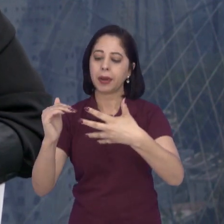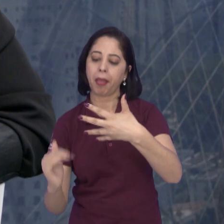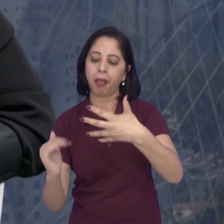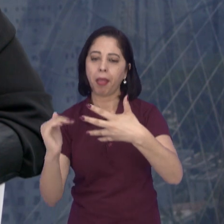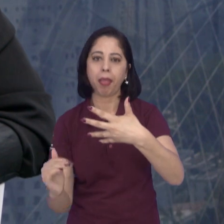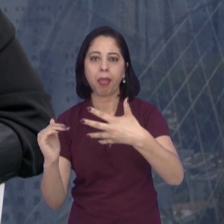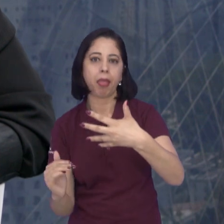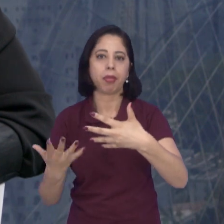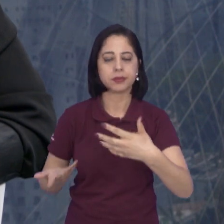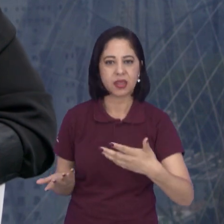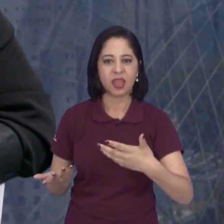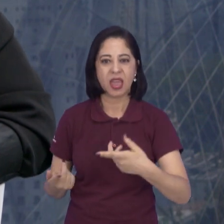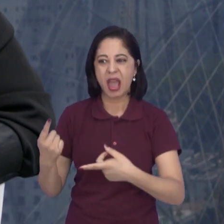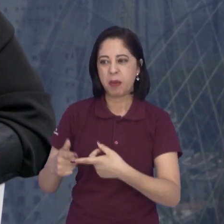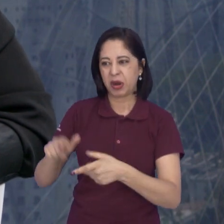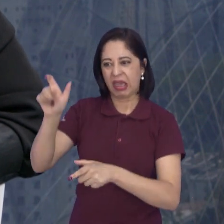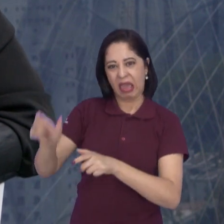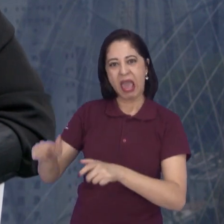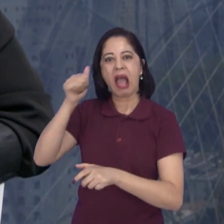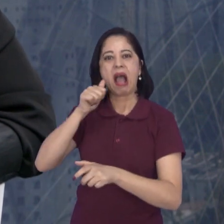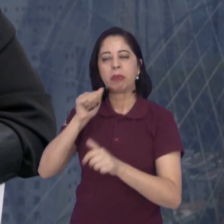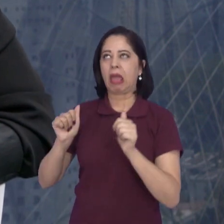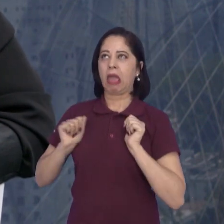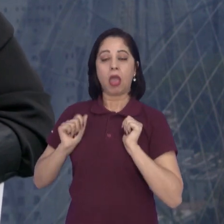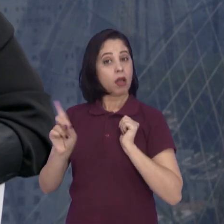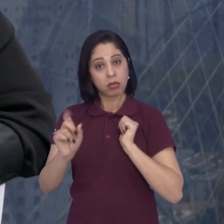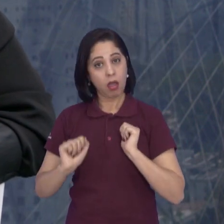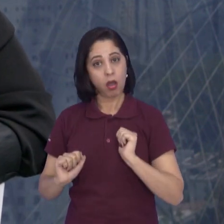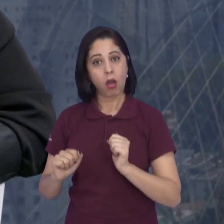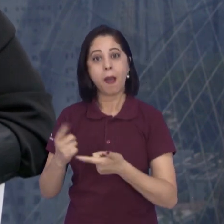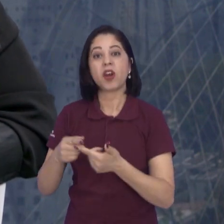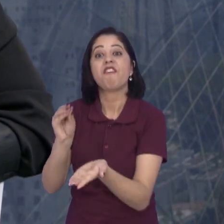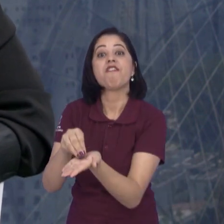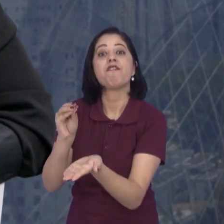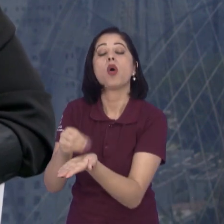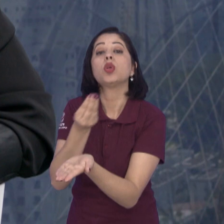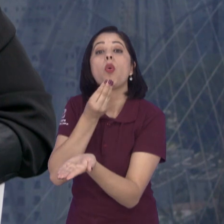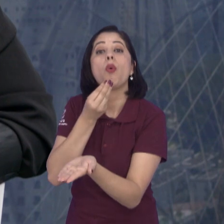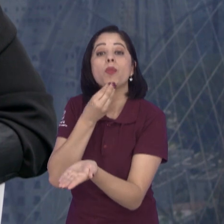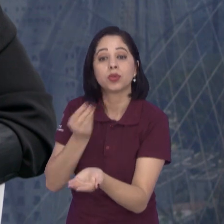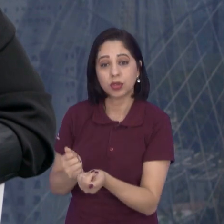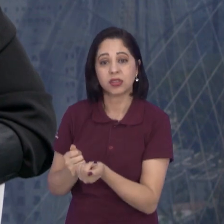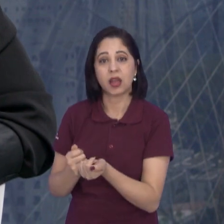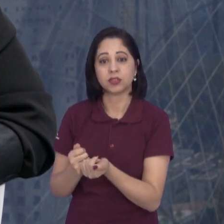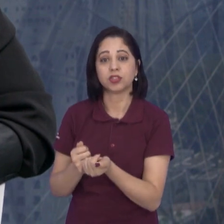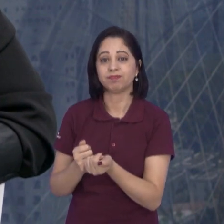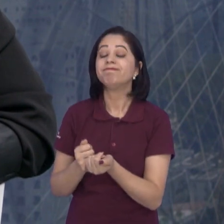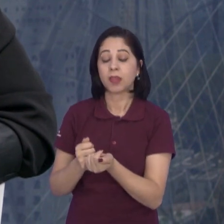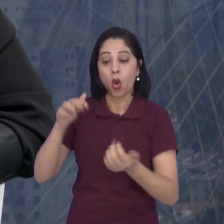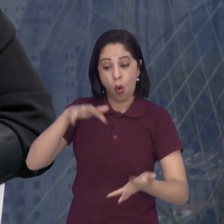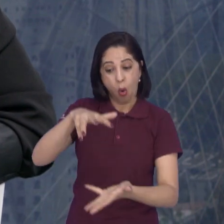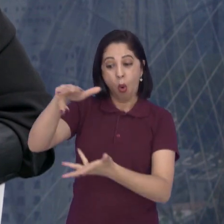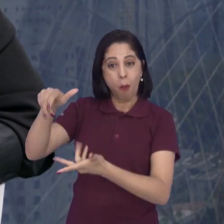Né? Mas não por conta de falta de preparo, etc. Mas uma questão também de oportunidades e também de um mundo que não é preparado, como eu